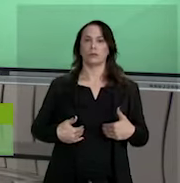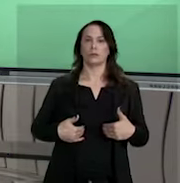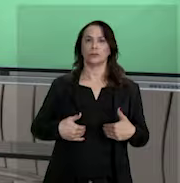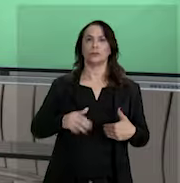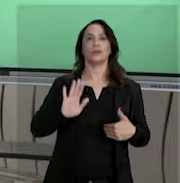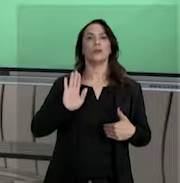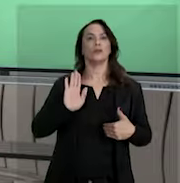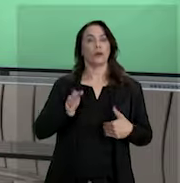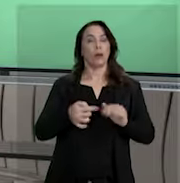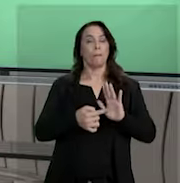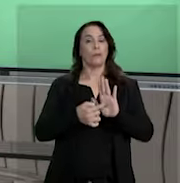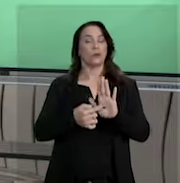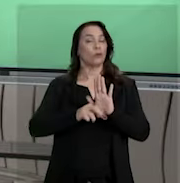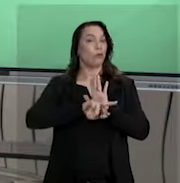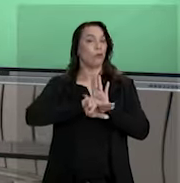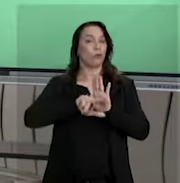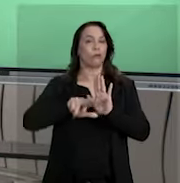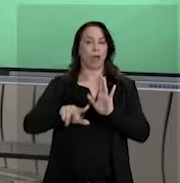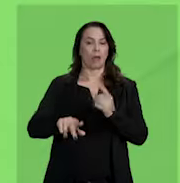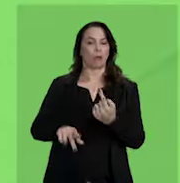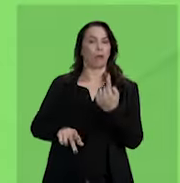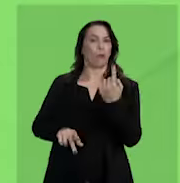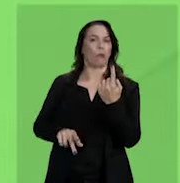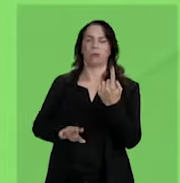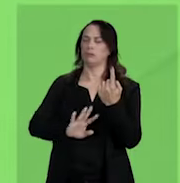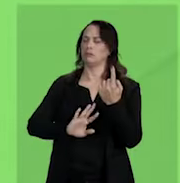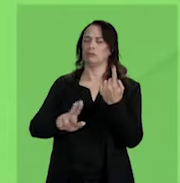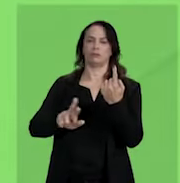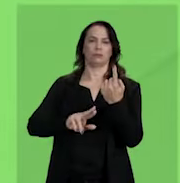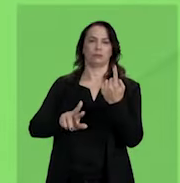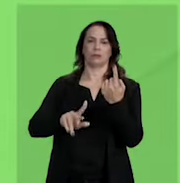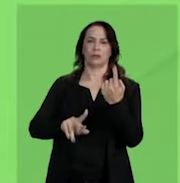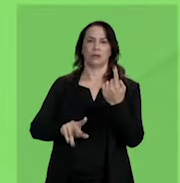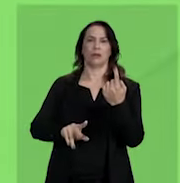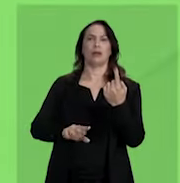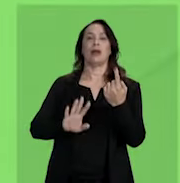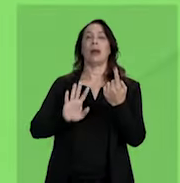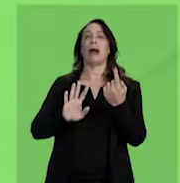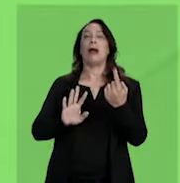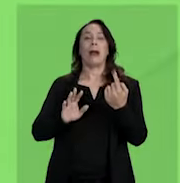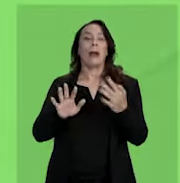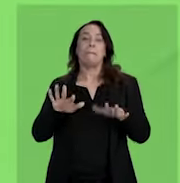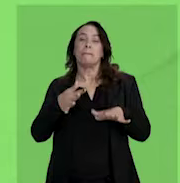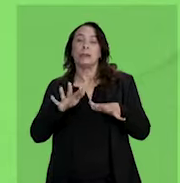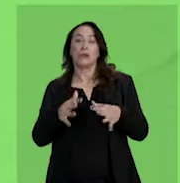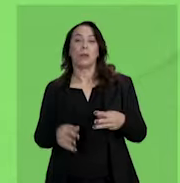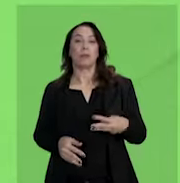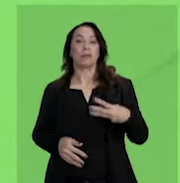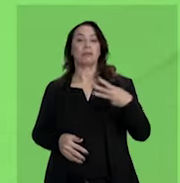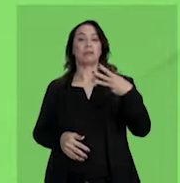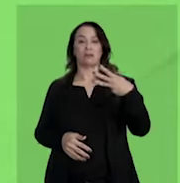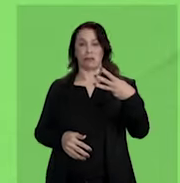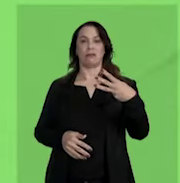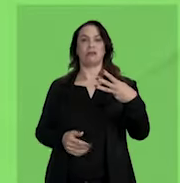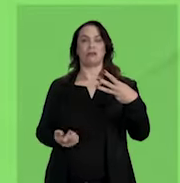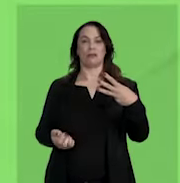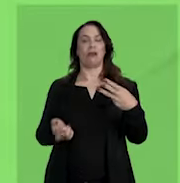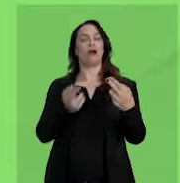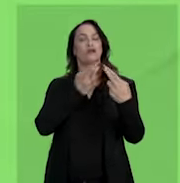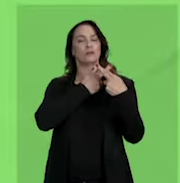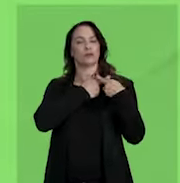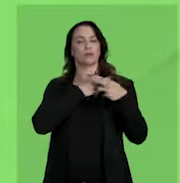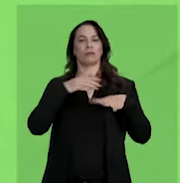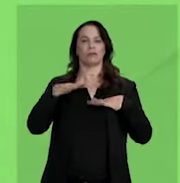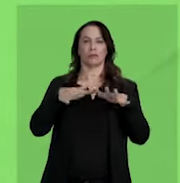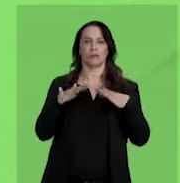sistema responsável pela movimentação. Nós temos no mínimo 3 sistemas responsáveis pela movimentação do nosso corpo,